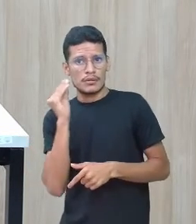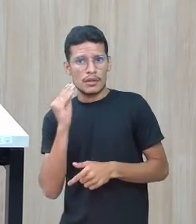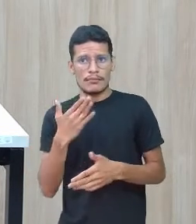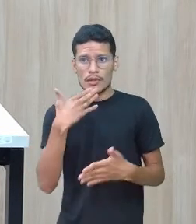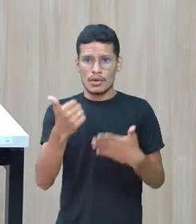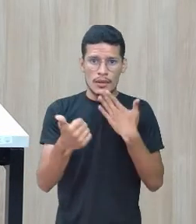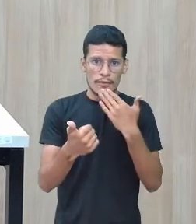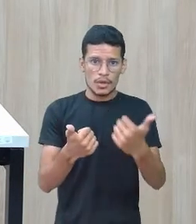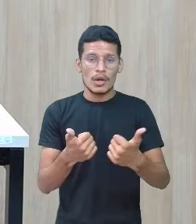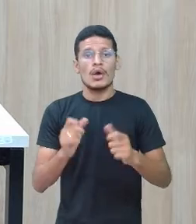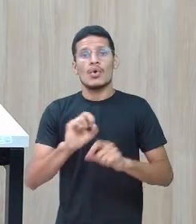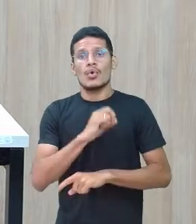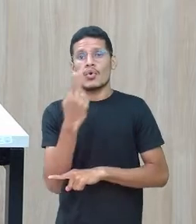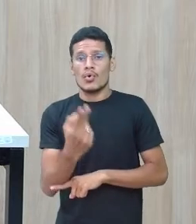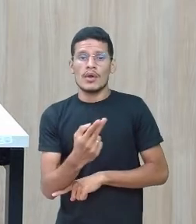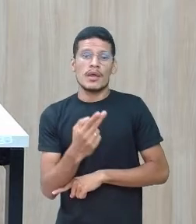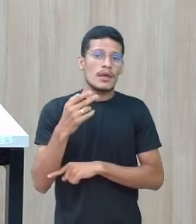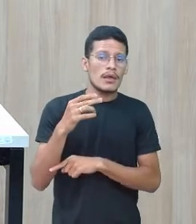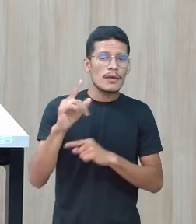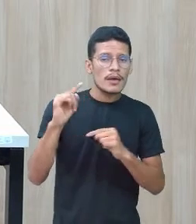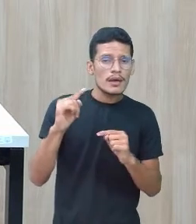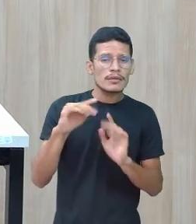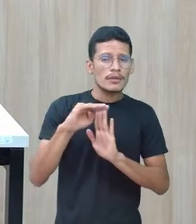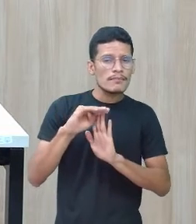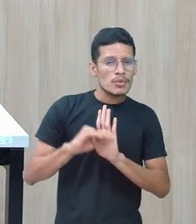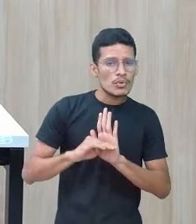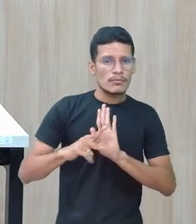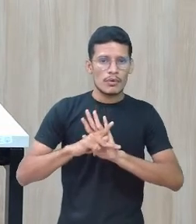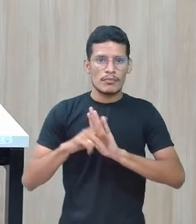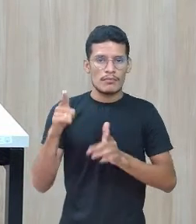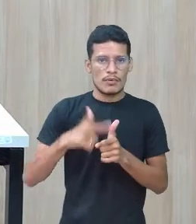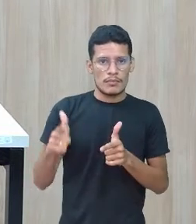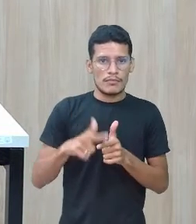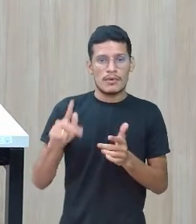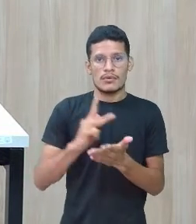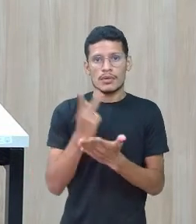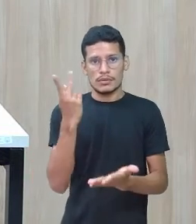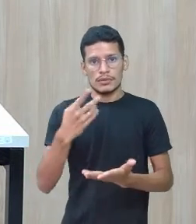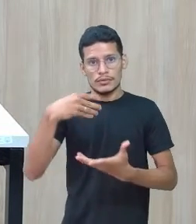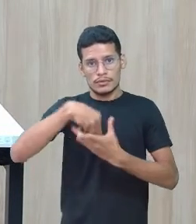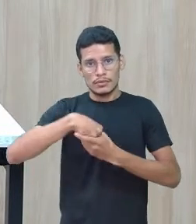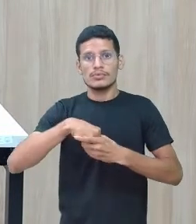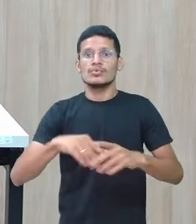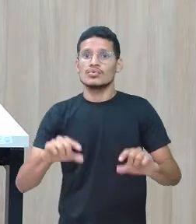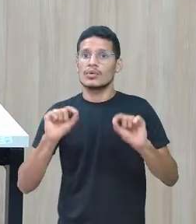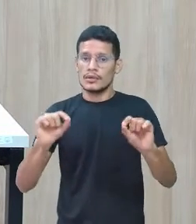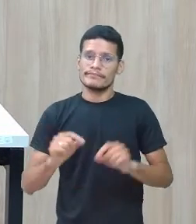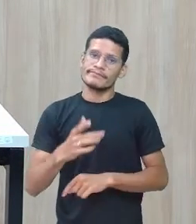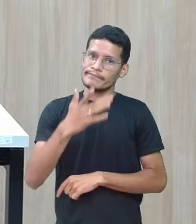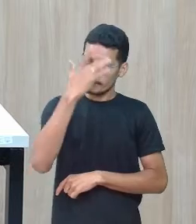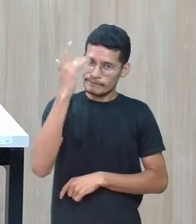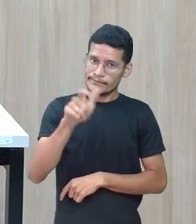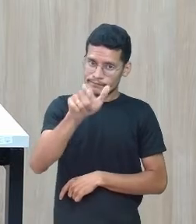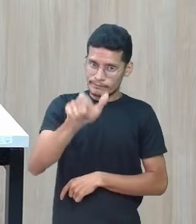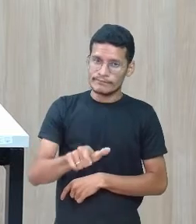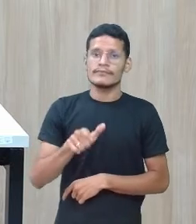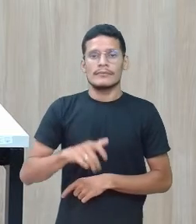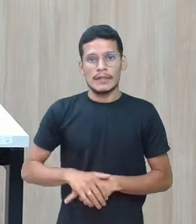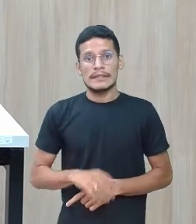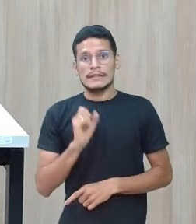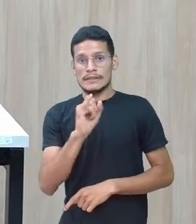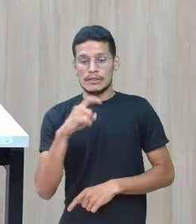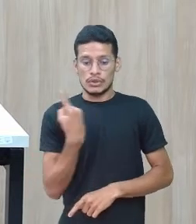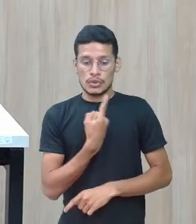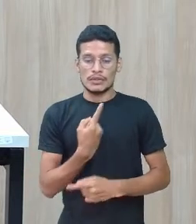melhorar ou minimizar o problema que está acontecendo ali naquele indivíduo. Então, se nós